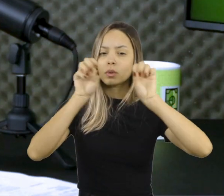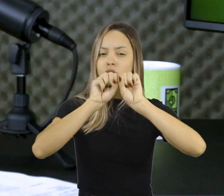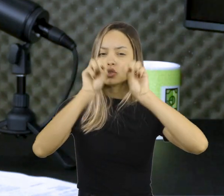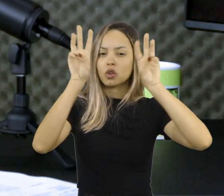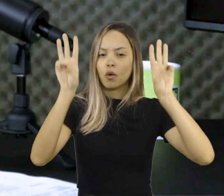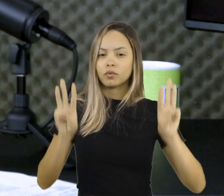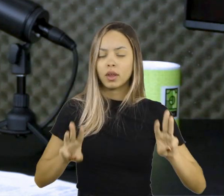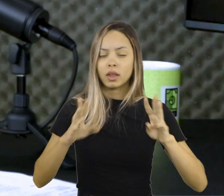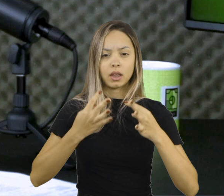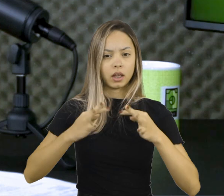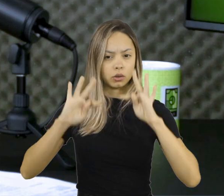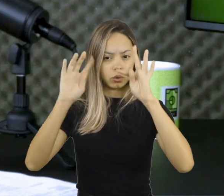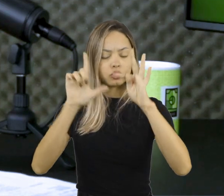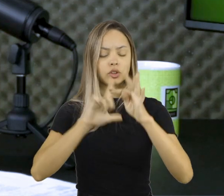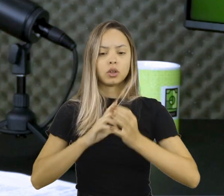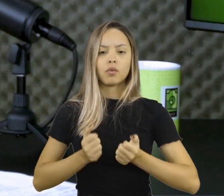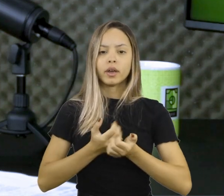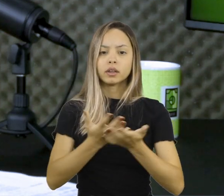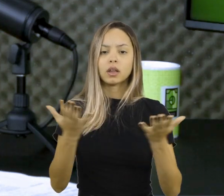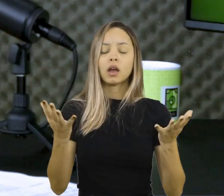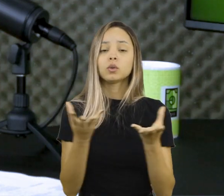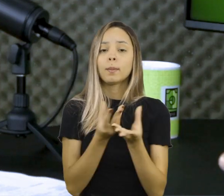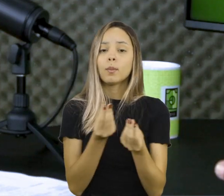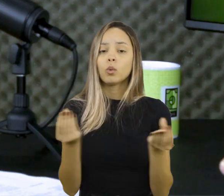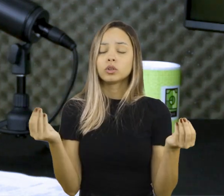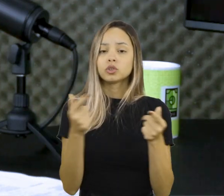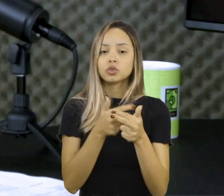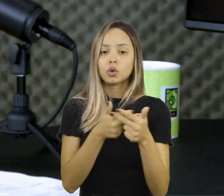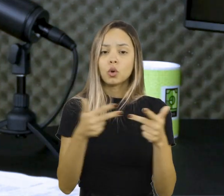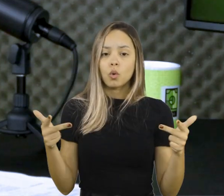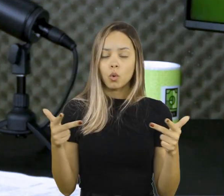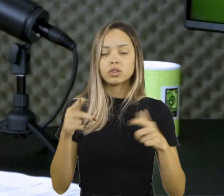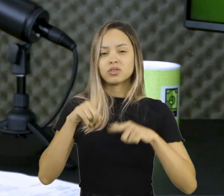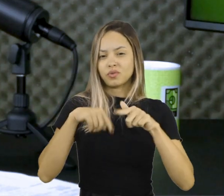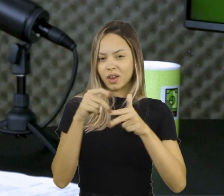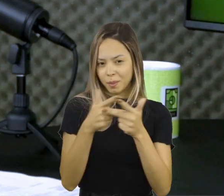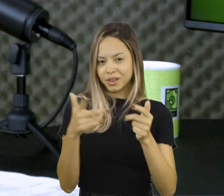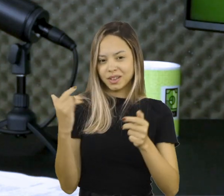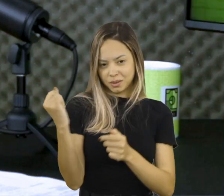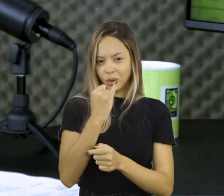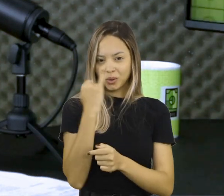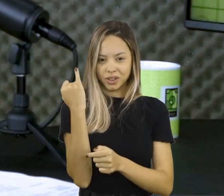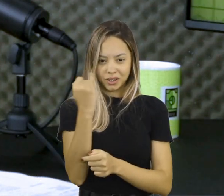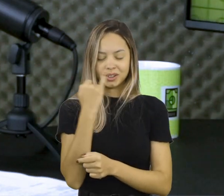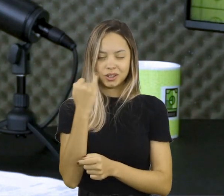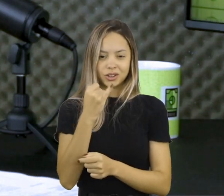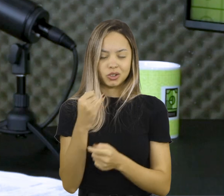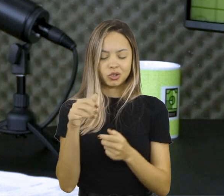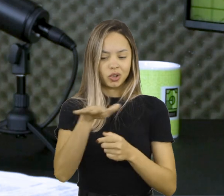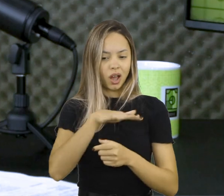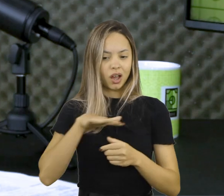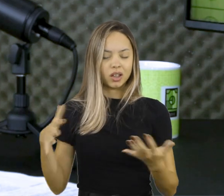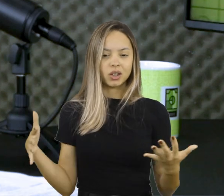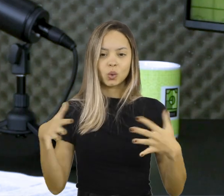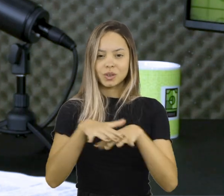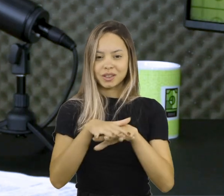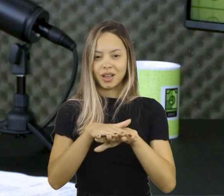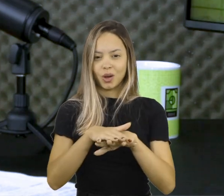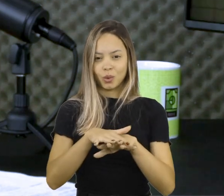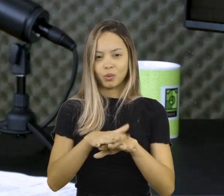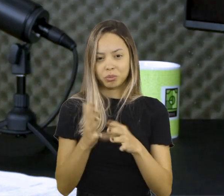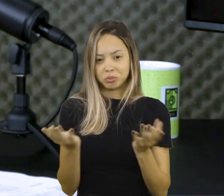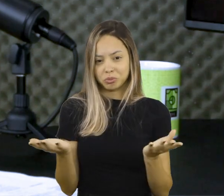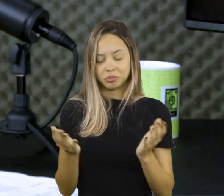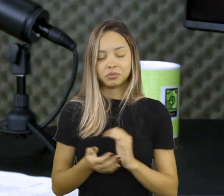tecnologia tem ofertado coisas ou ou ferramentas né importantes para para inclusão